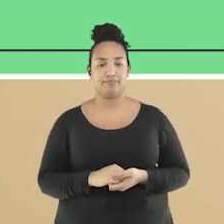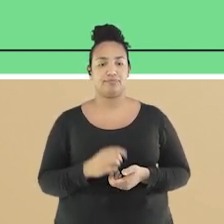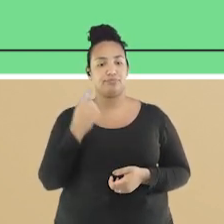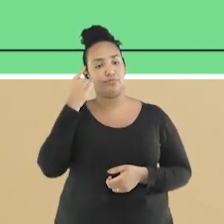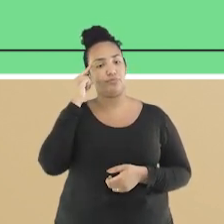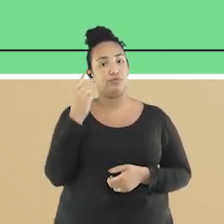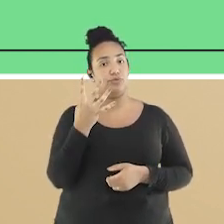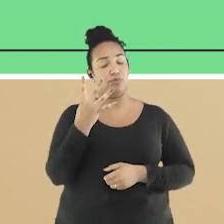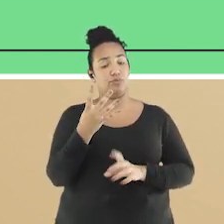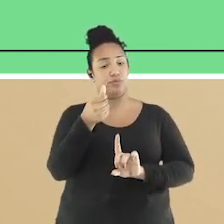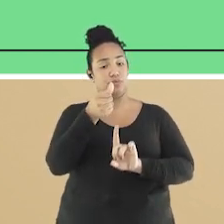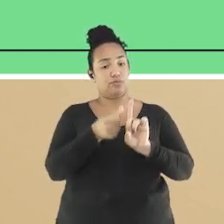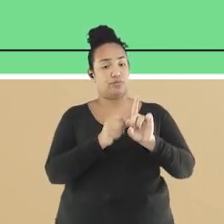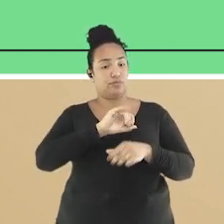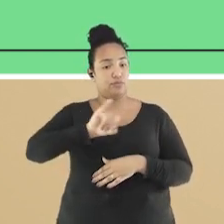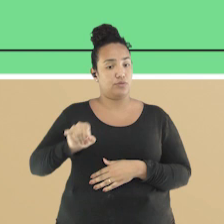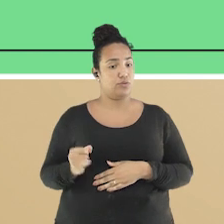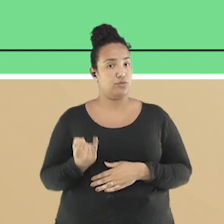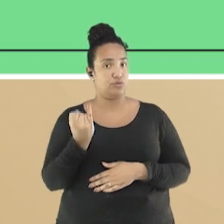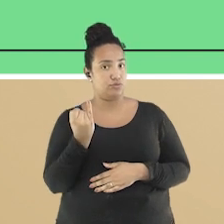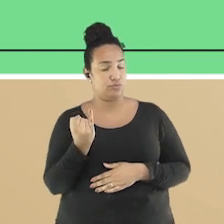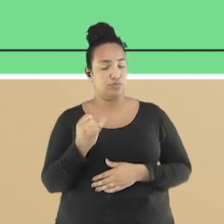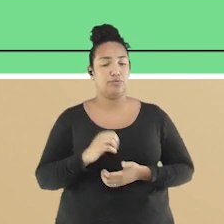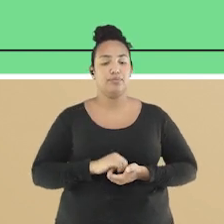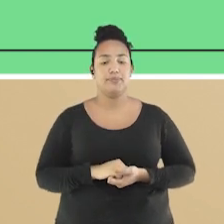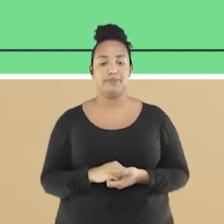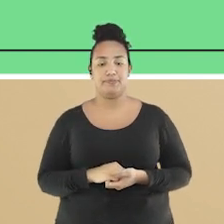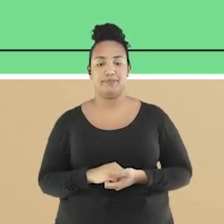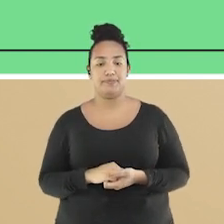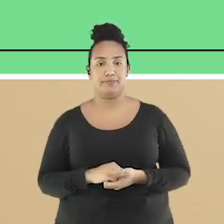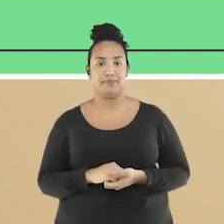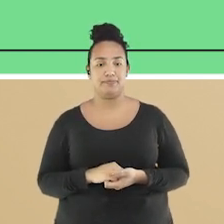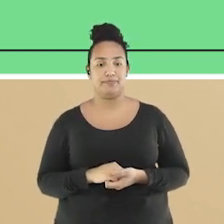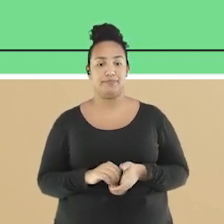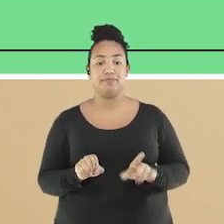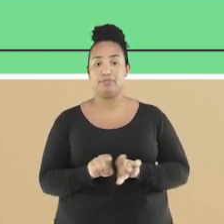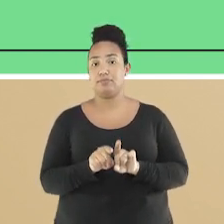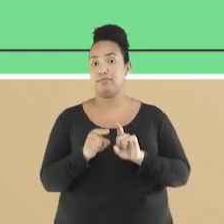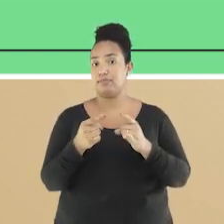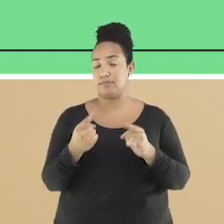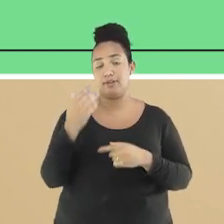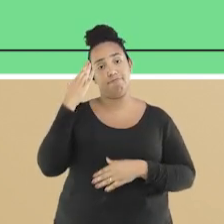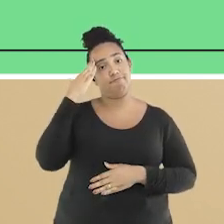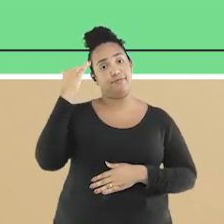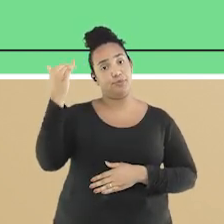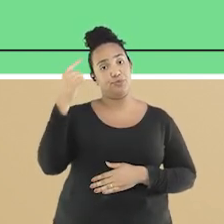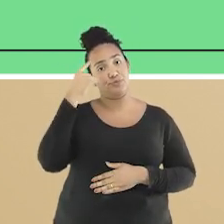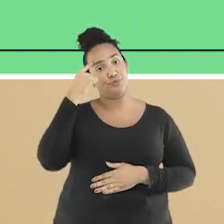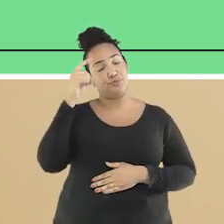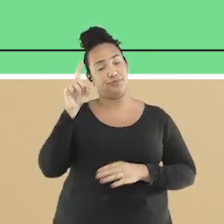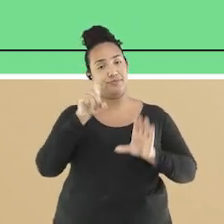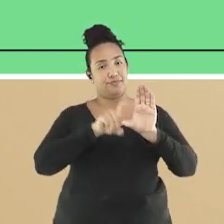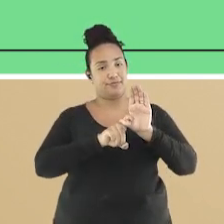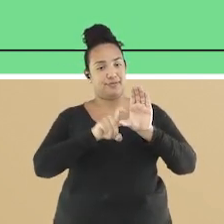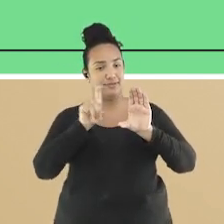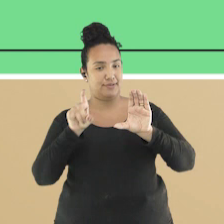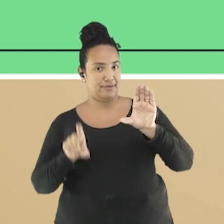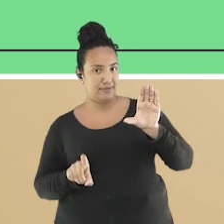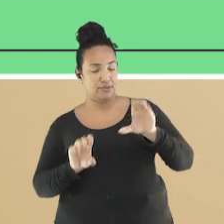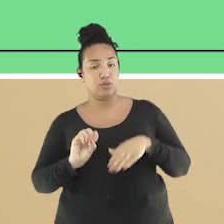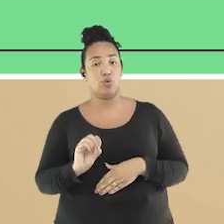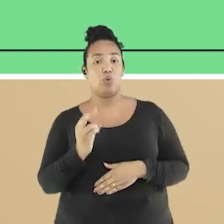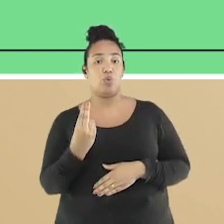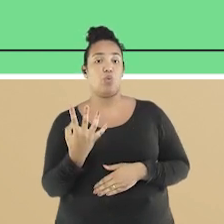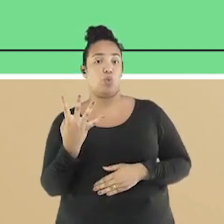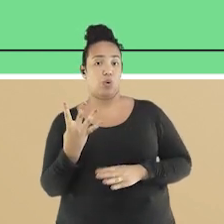julho, also known as Independence Day or July 4th, também conhecido como Dia da Independência ou 4